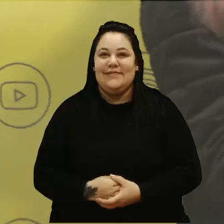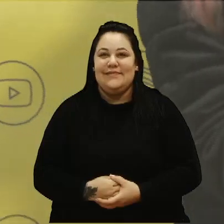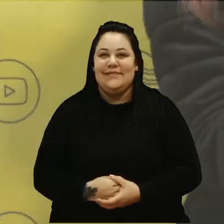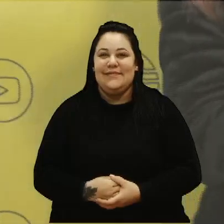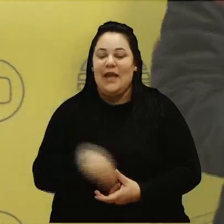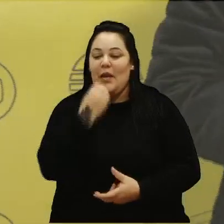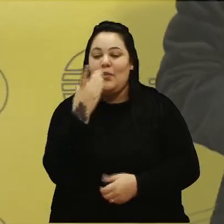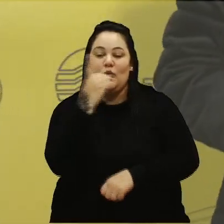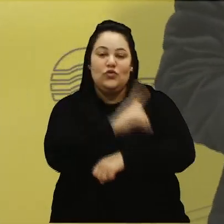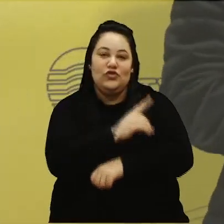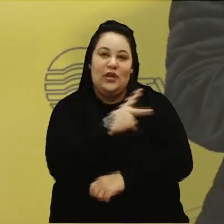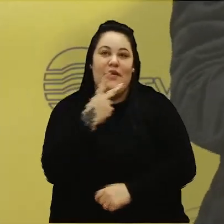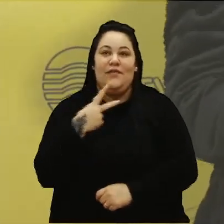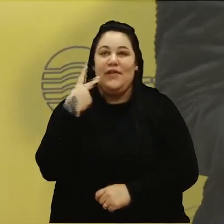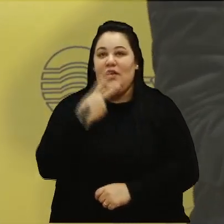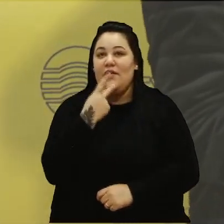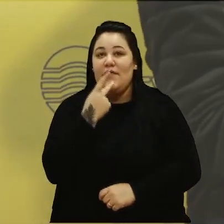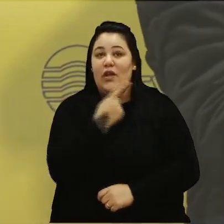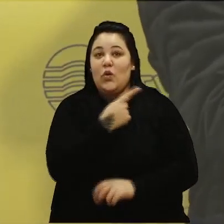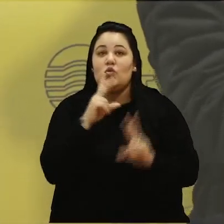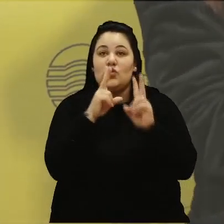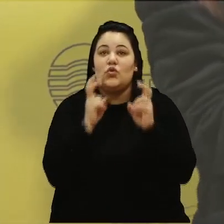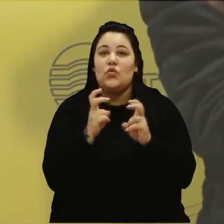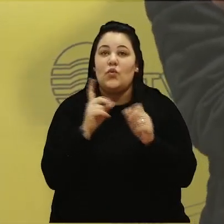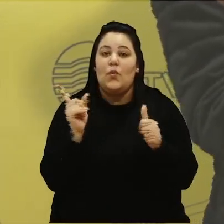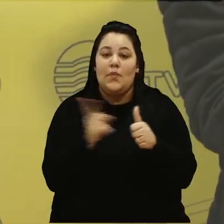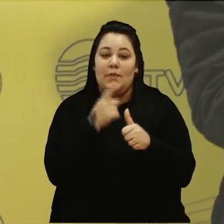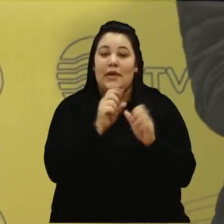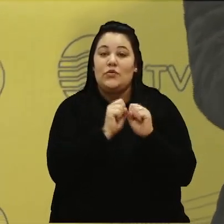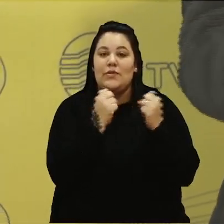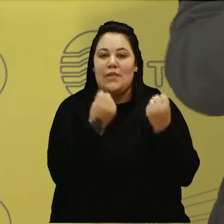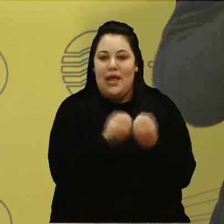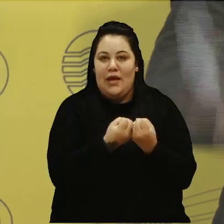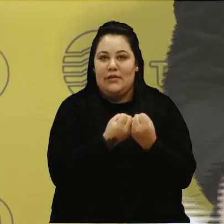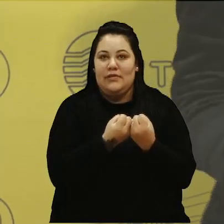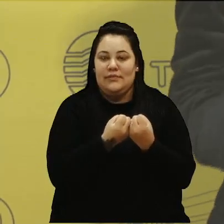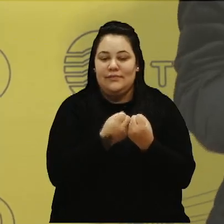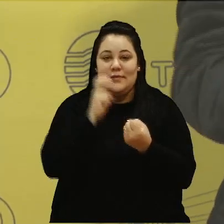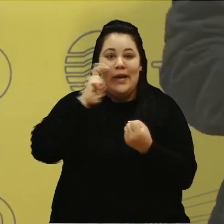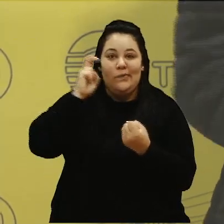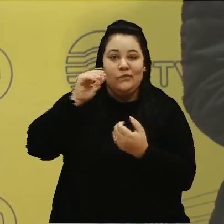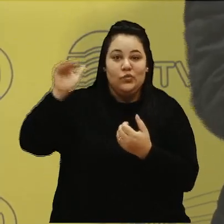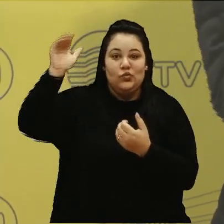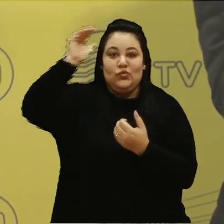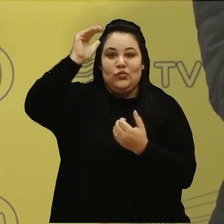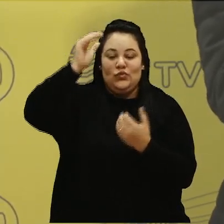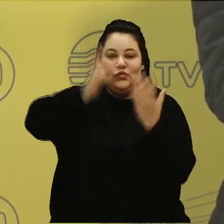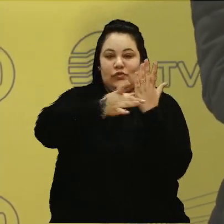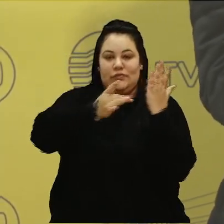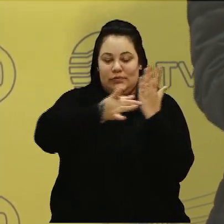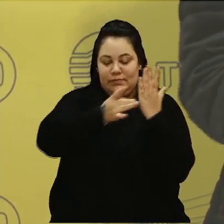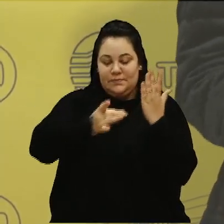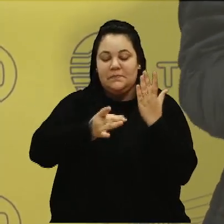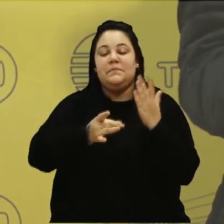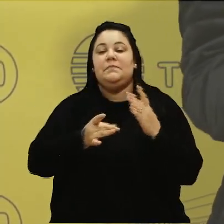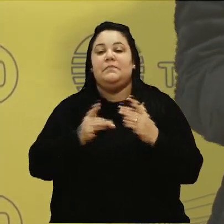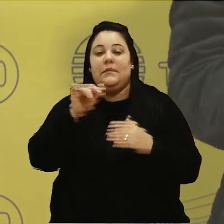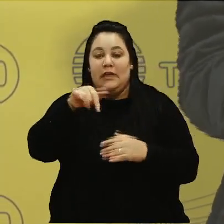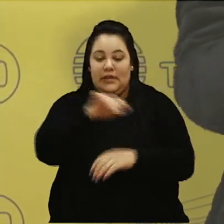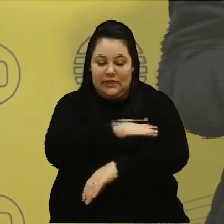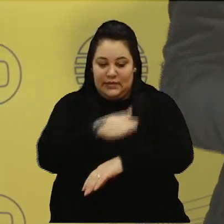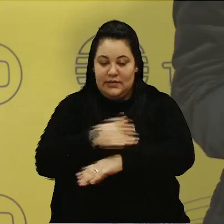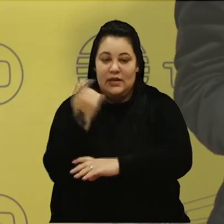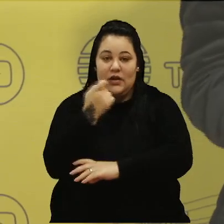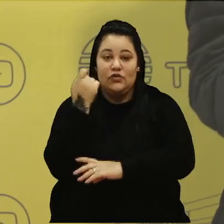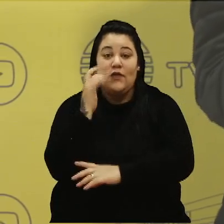Bom dia, vereadora. A senhora falou sobre o primeiro seminário das altas habilidades e superdotação da Serra Gaúcha,